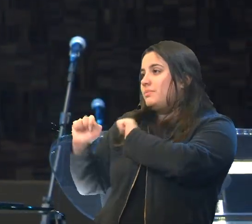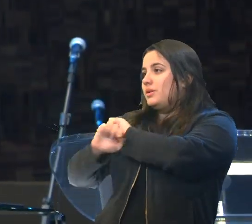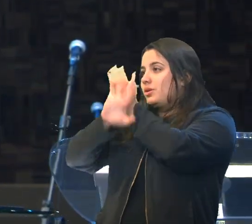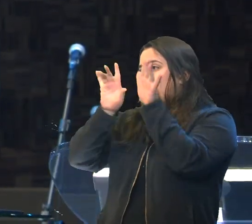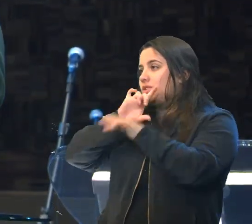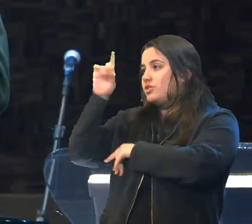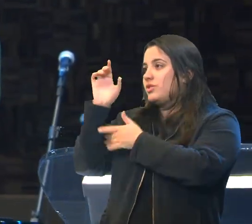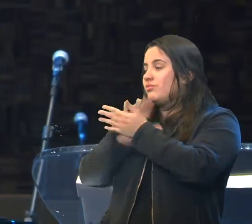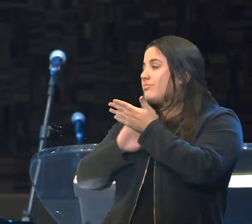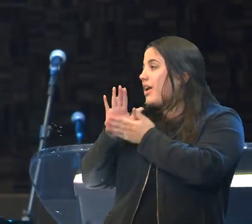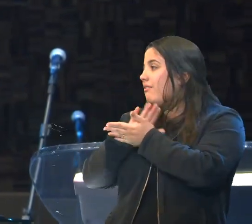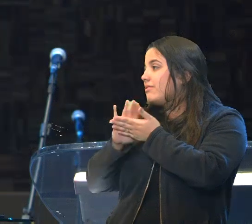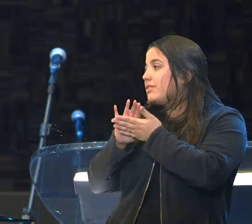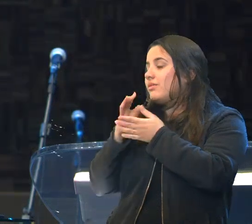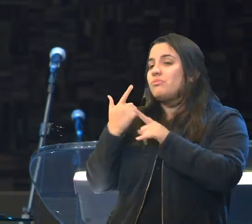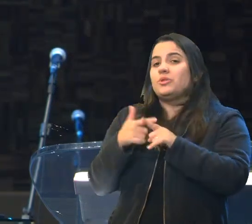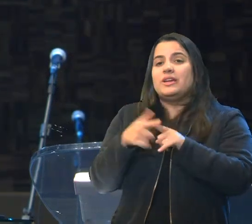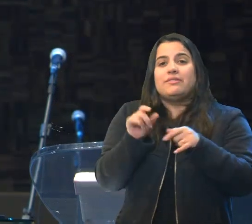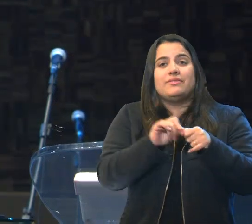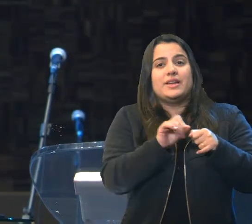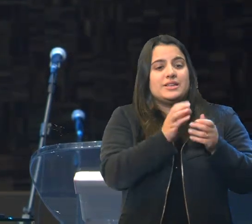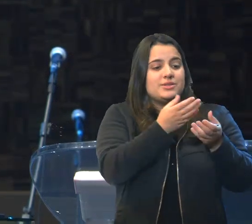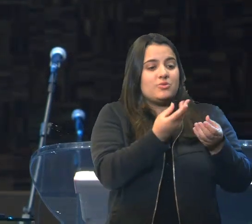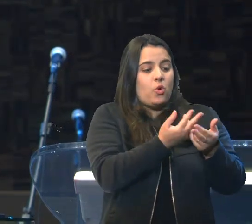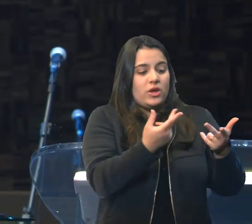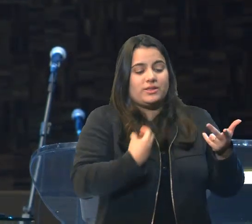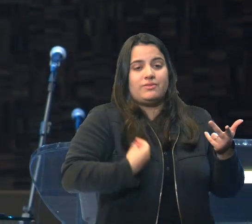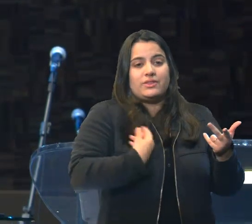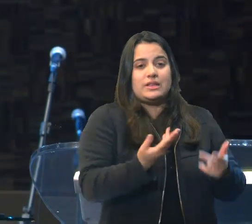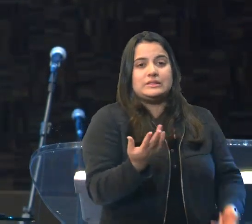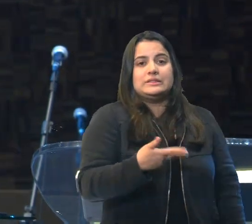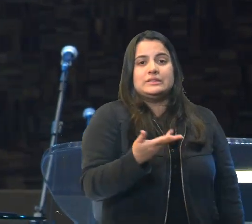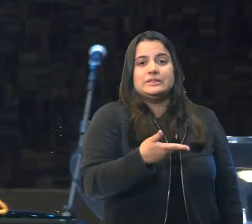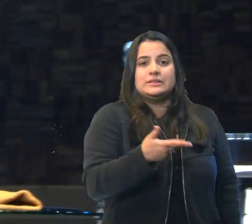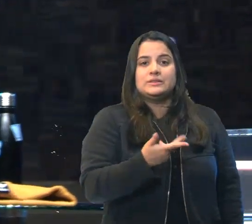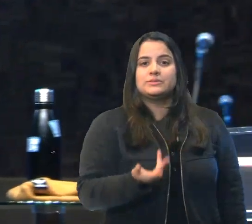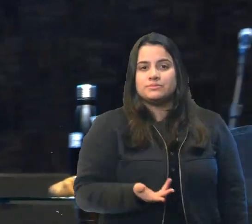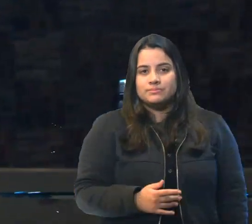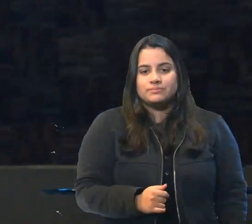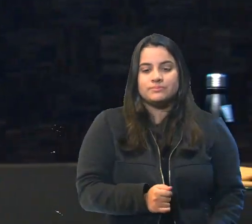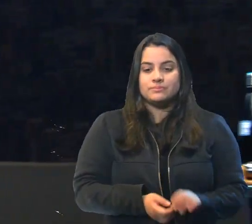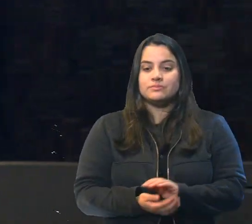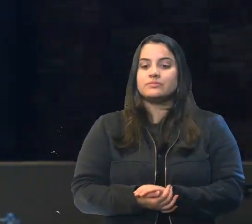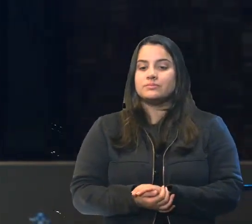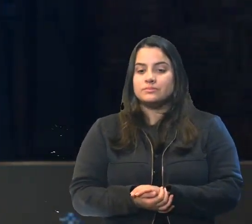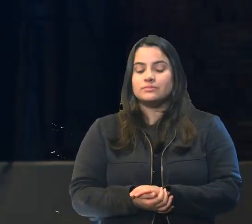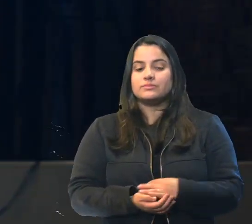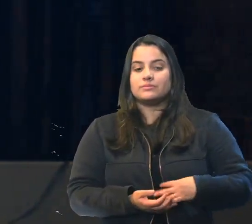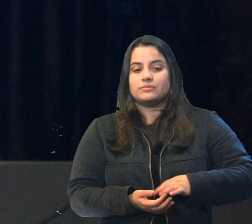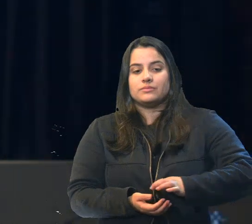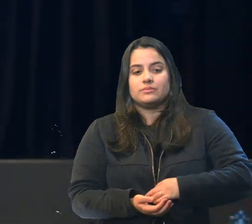tanta coisa que não consegue viver com Jesus. E sabe, às vezes a gente usa